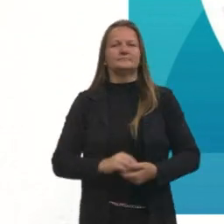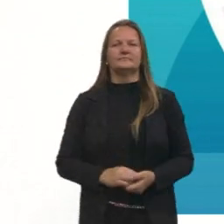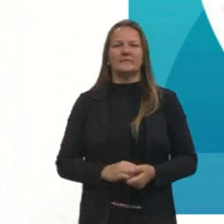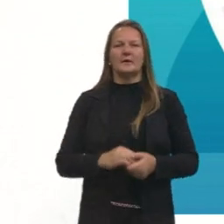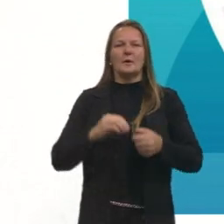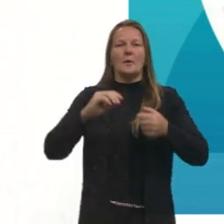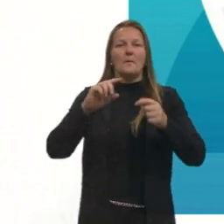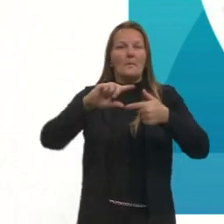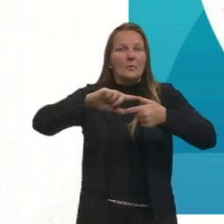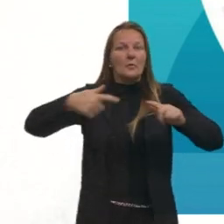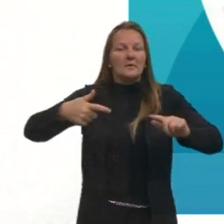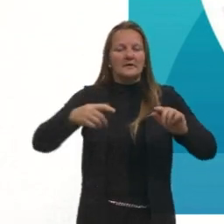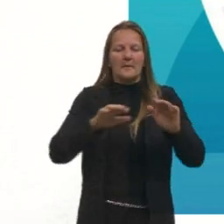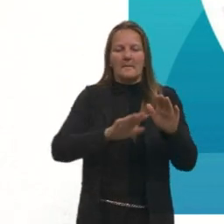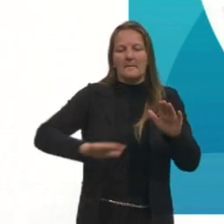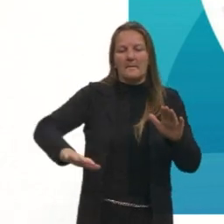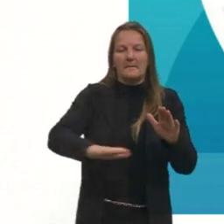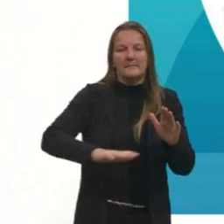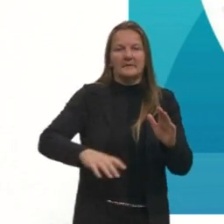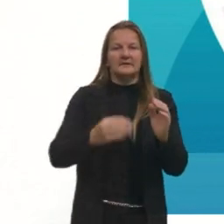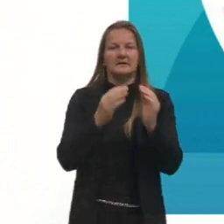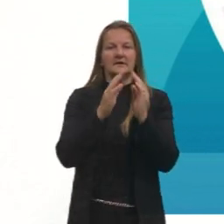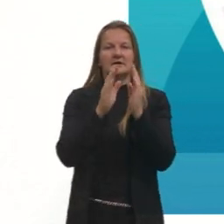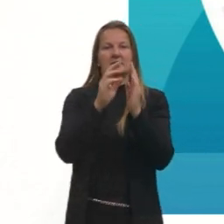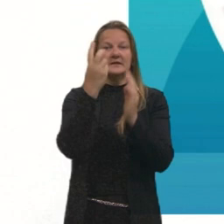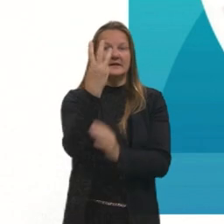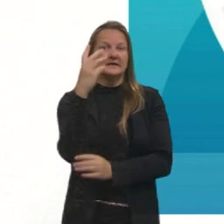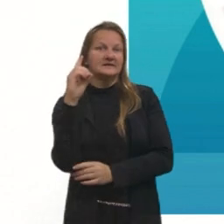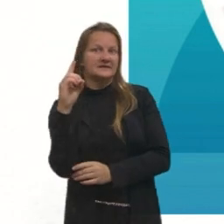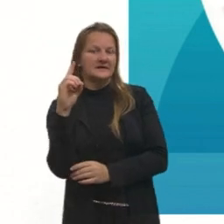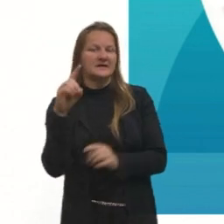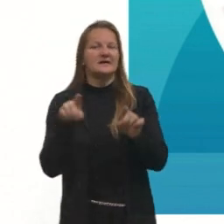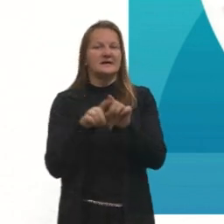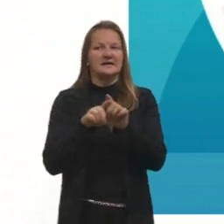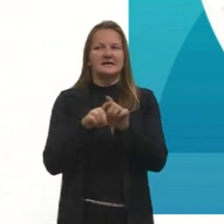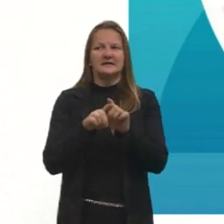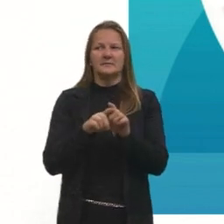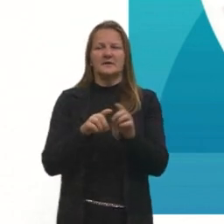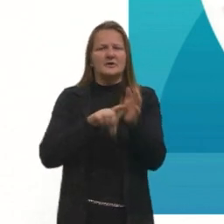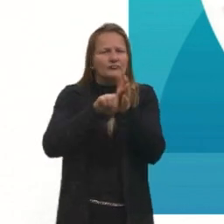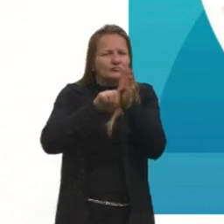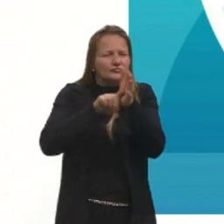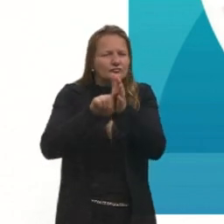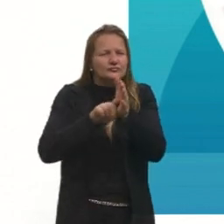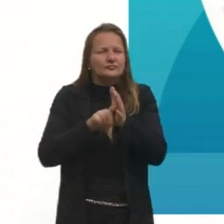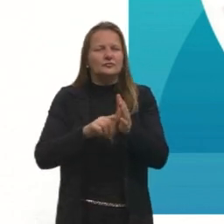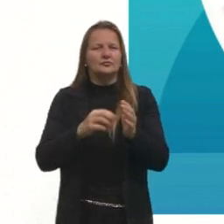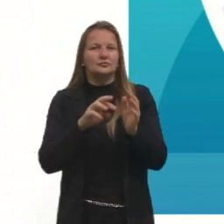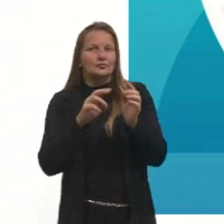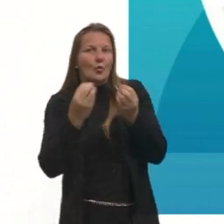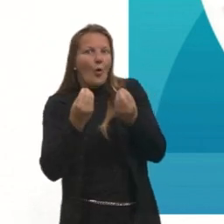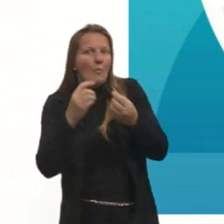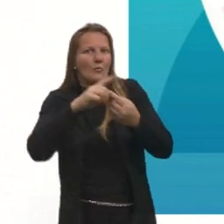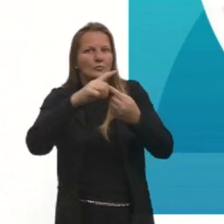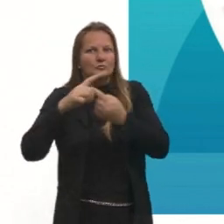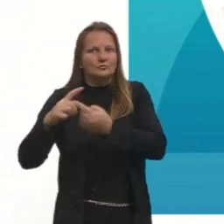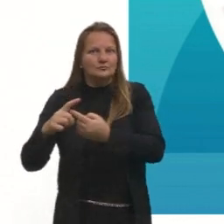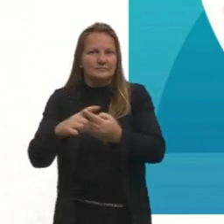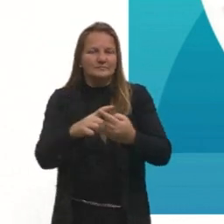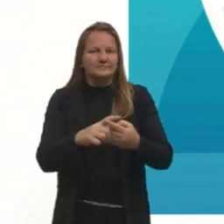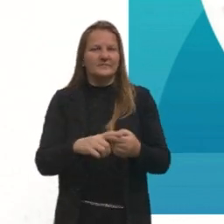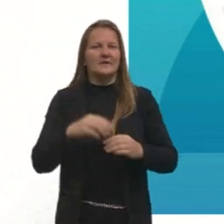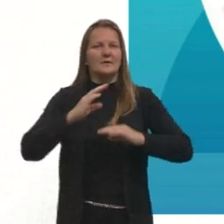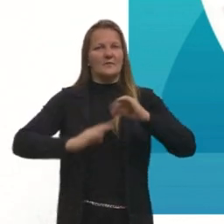da geometria plana da geometria espacial e também da geometria analítica a melhor forma da gente